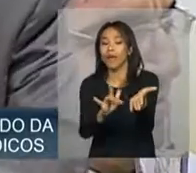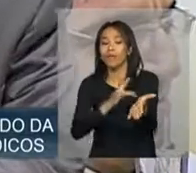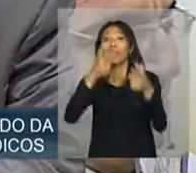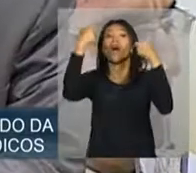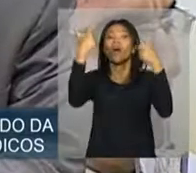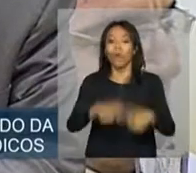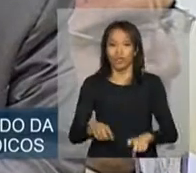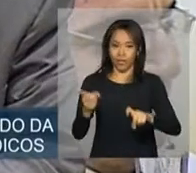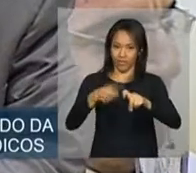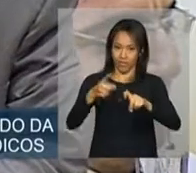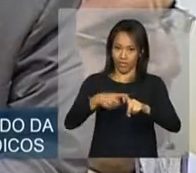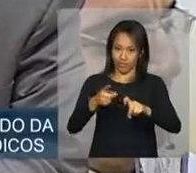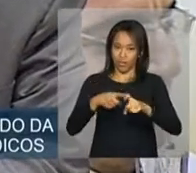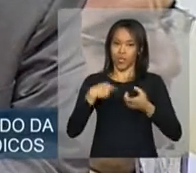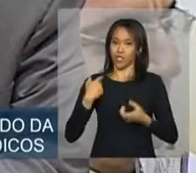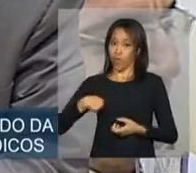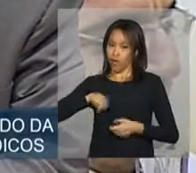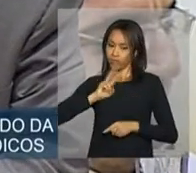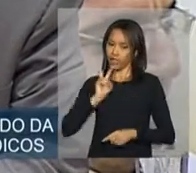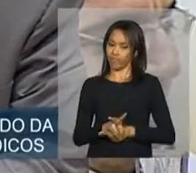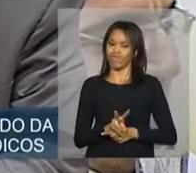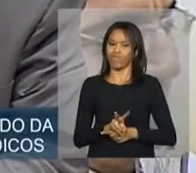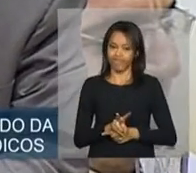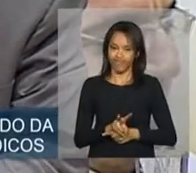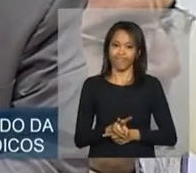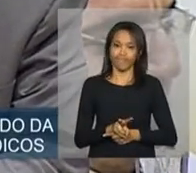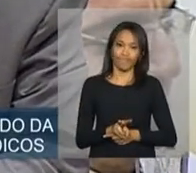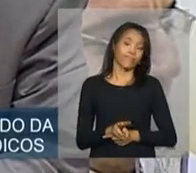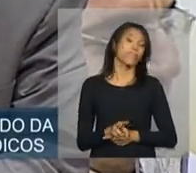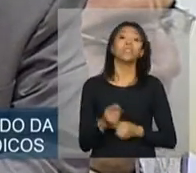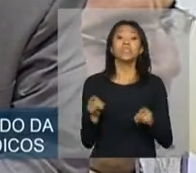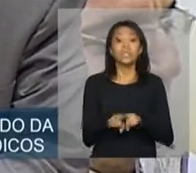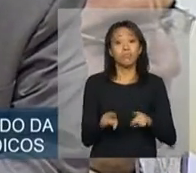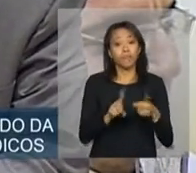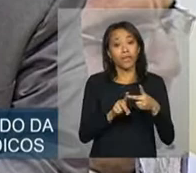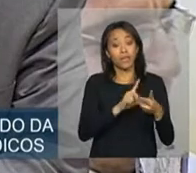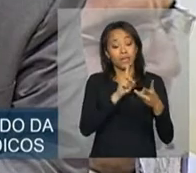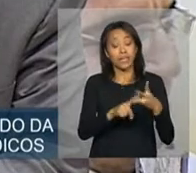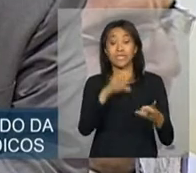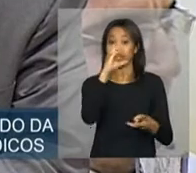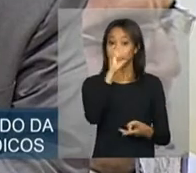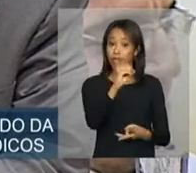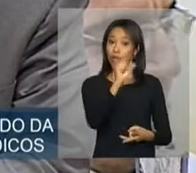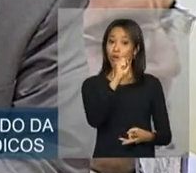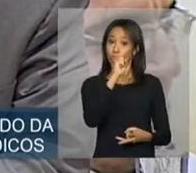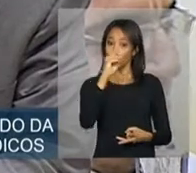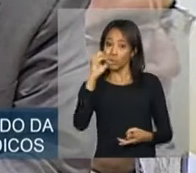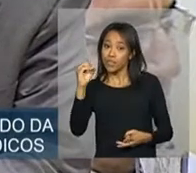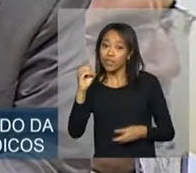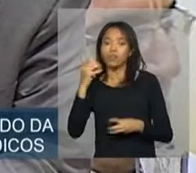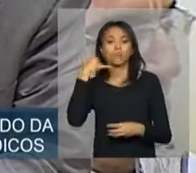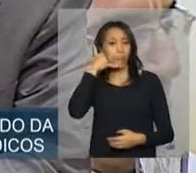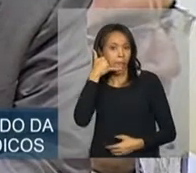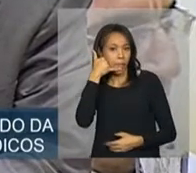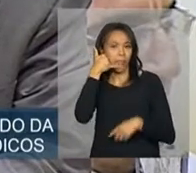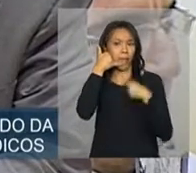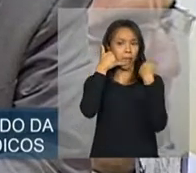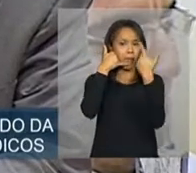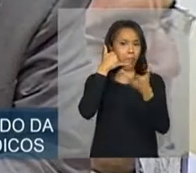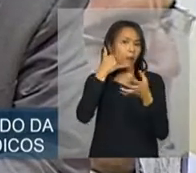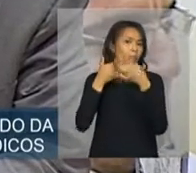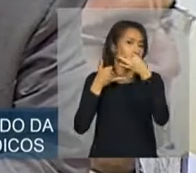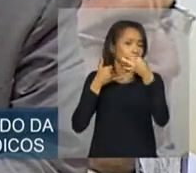profissional César acompanhar Onde está esse profissional ele vai ter um 0800 específico que 1080 de